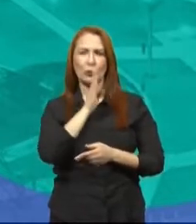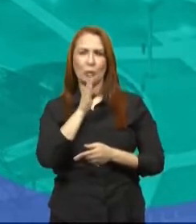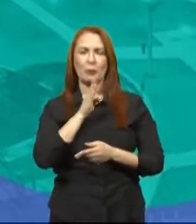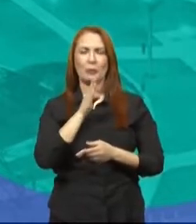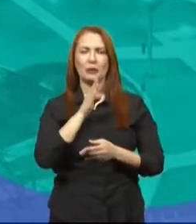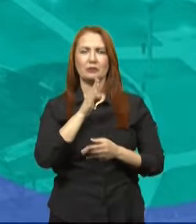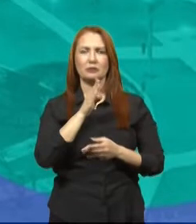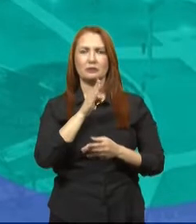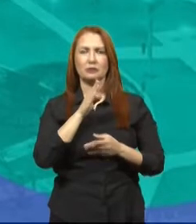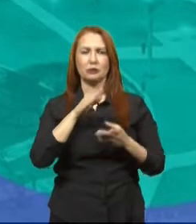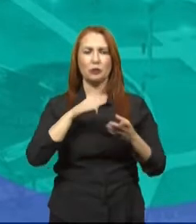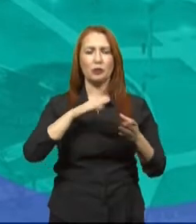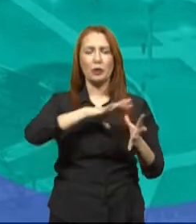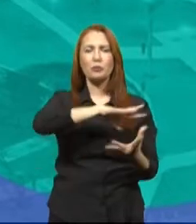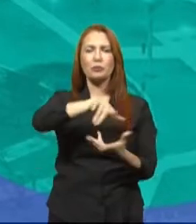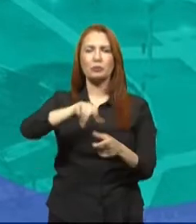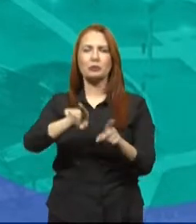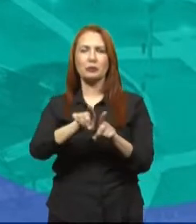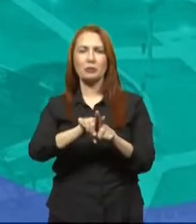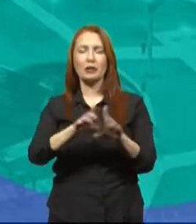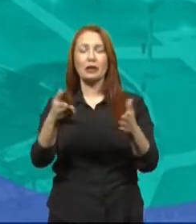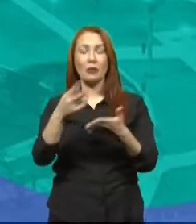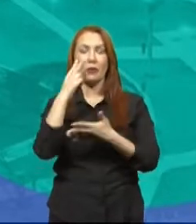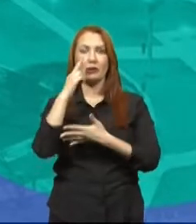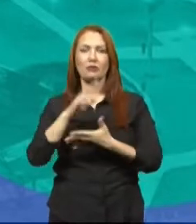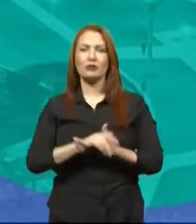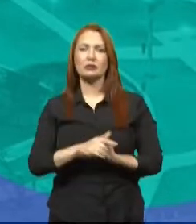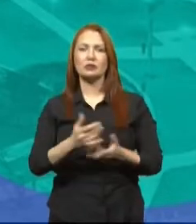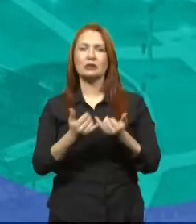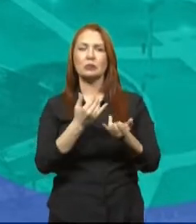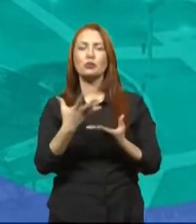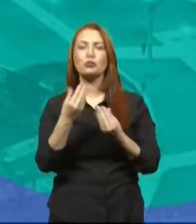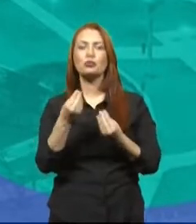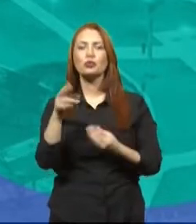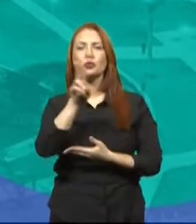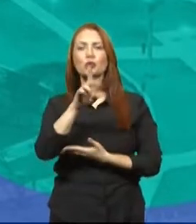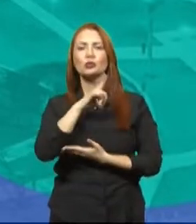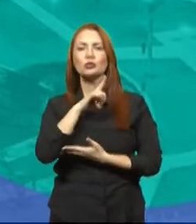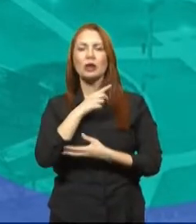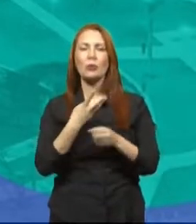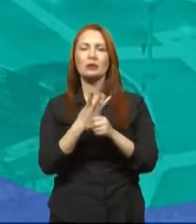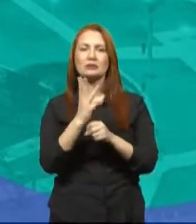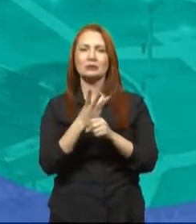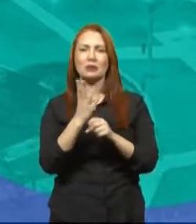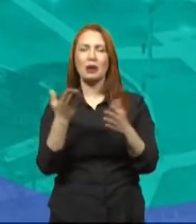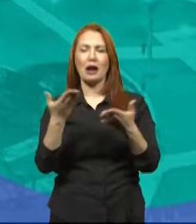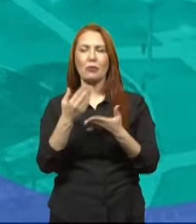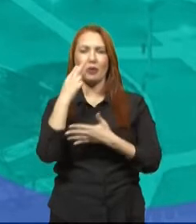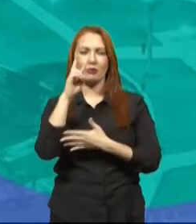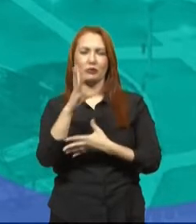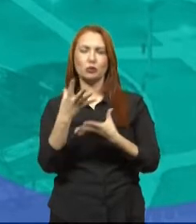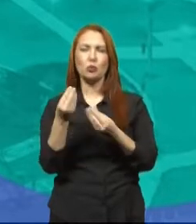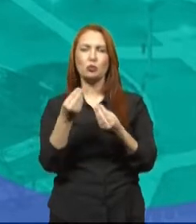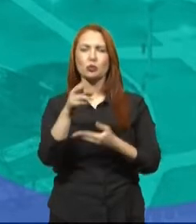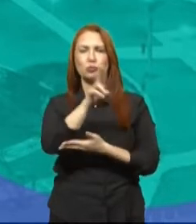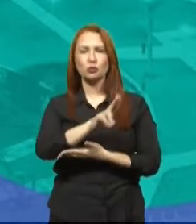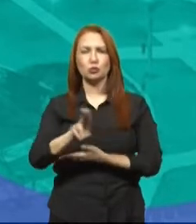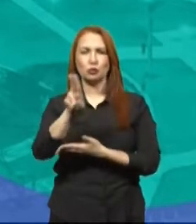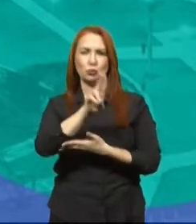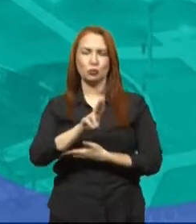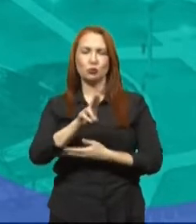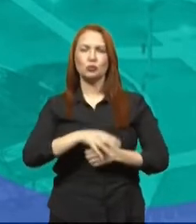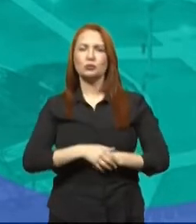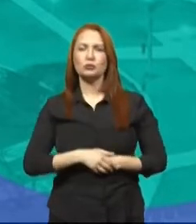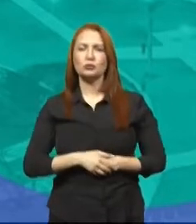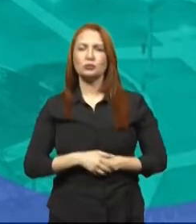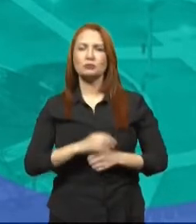5G também essa mesma oportunidade. Ele vai trazer, como diz, bem disse o Milton, uma série de features de resiliência, de baixíssima latência,